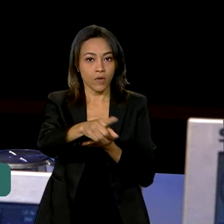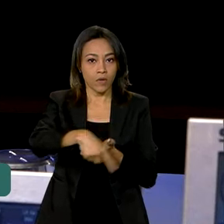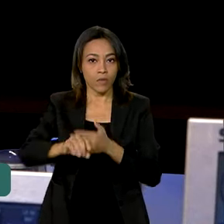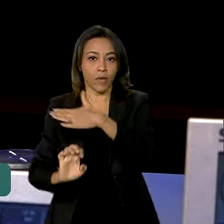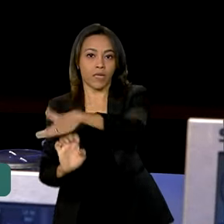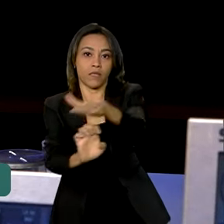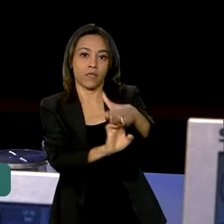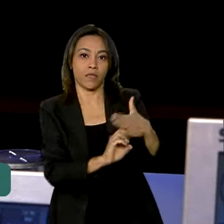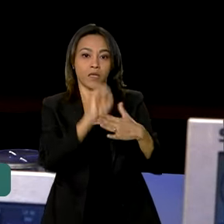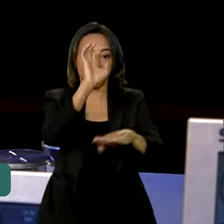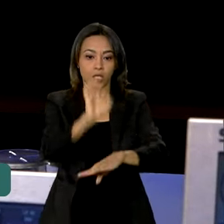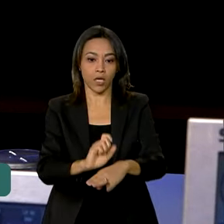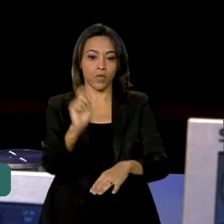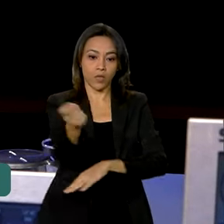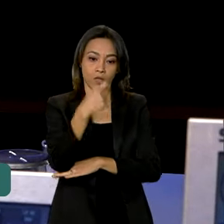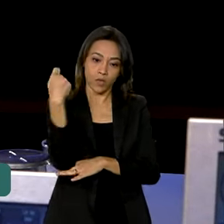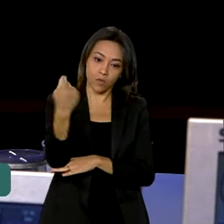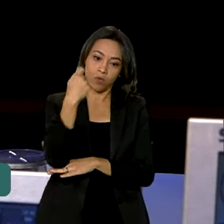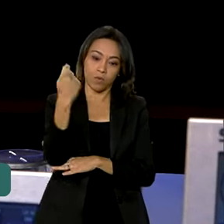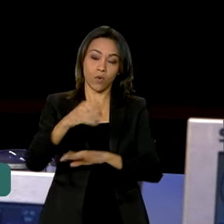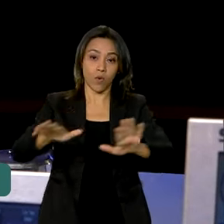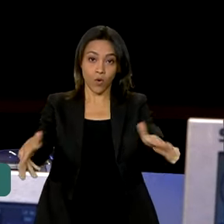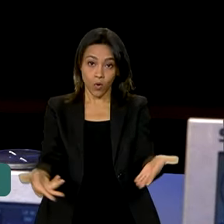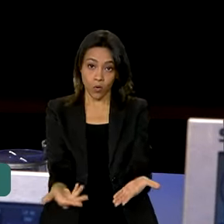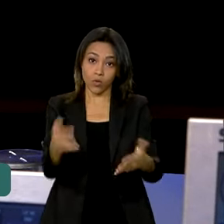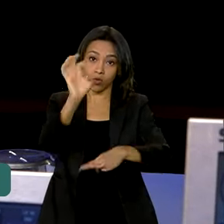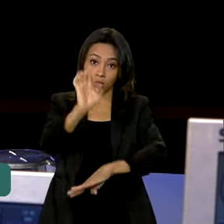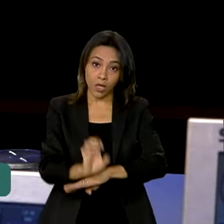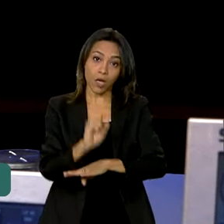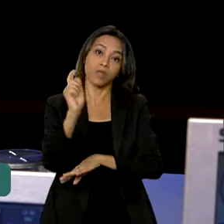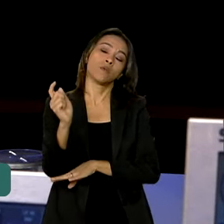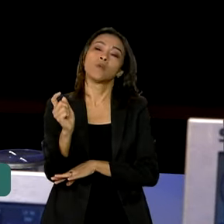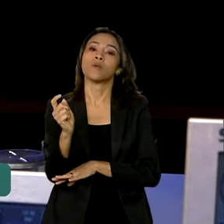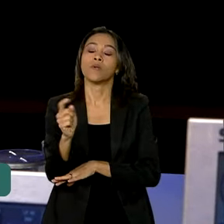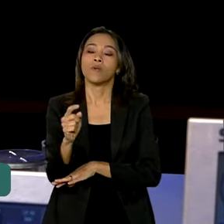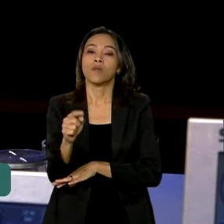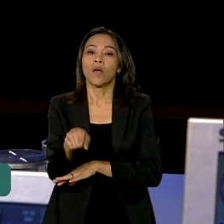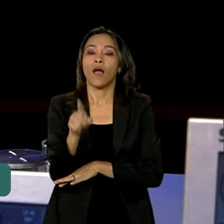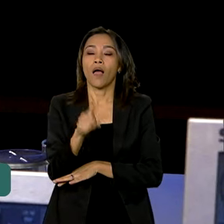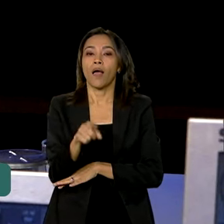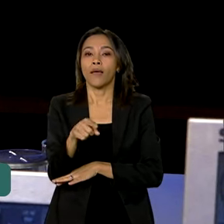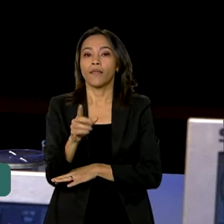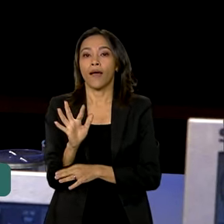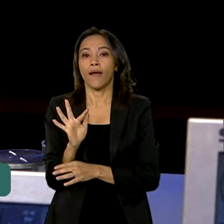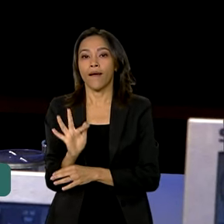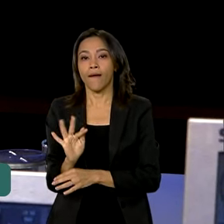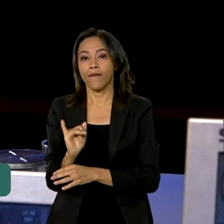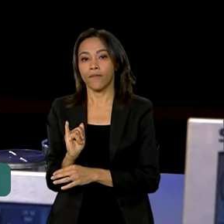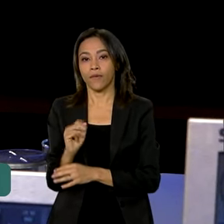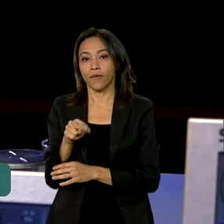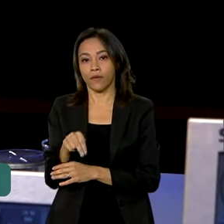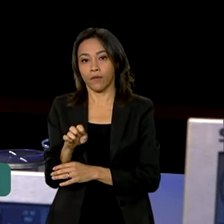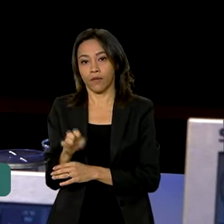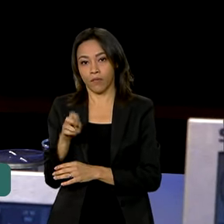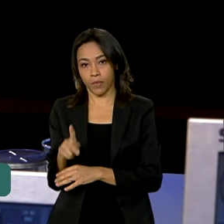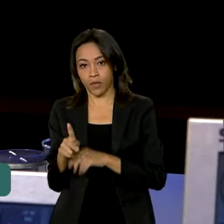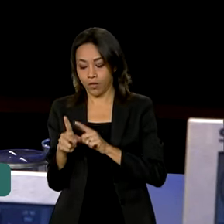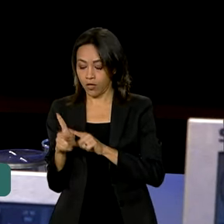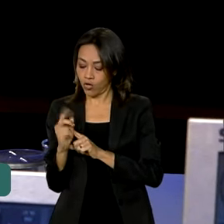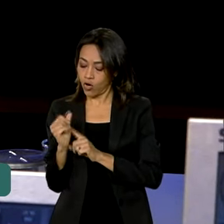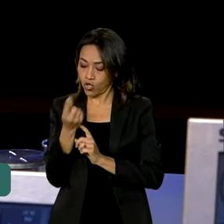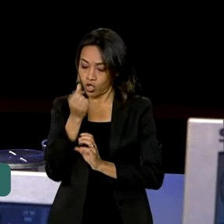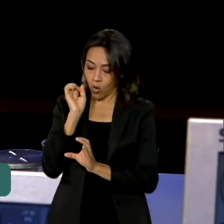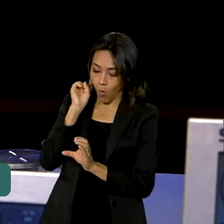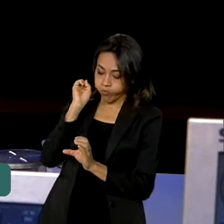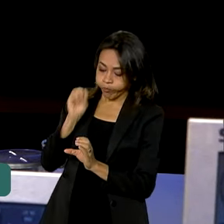Sul. Hoje, o Rio Grande do Sul já é muito significativo o crédito da FINEP, que são recursos que a gente coloca